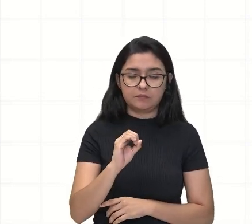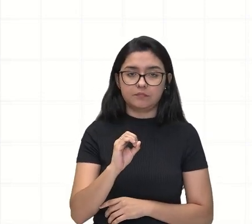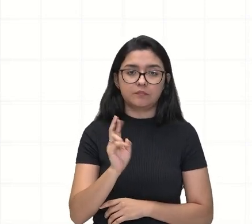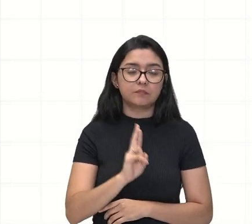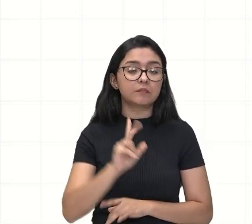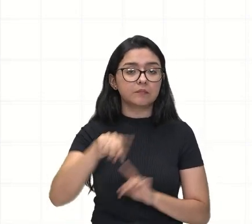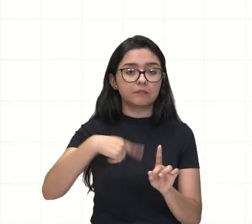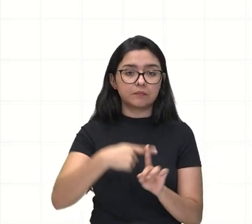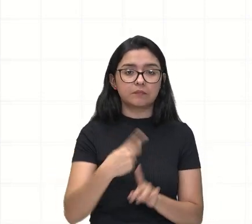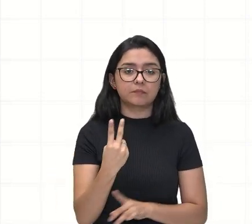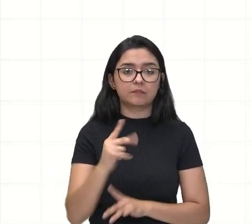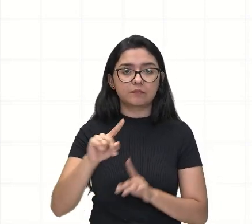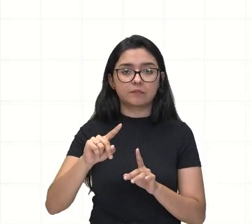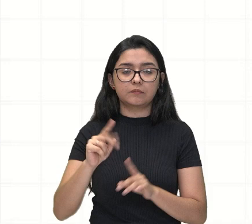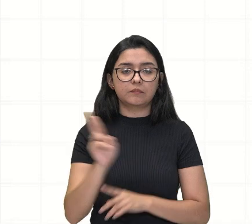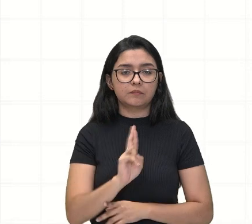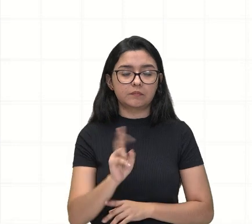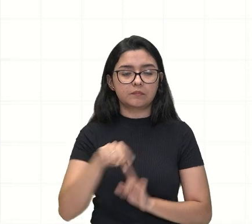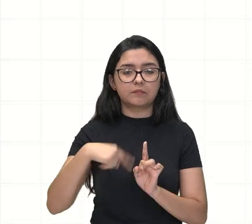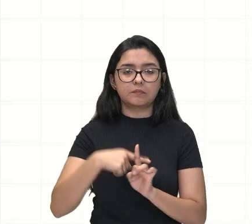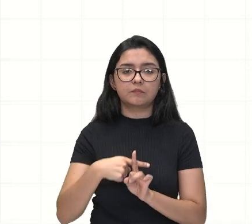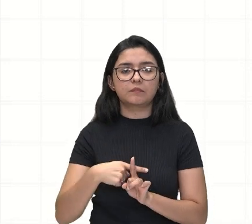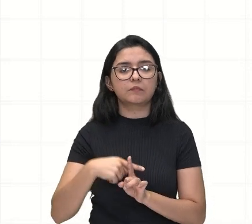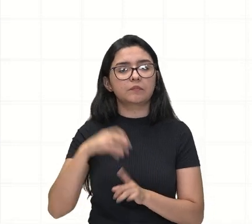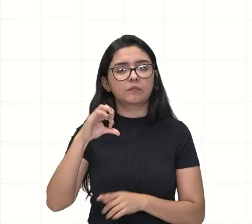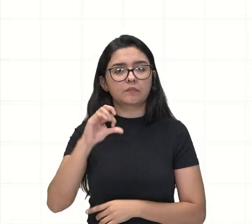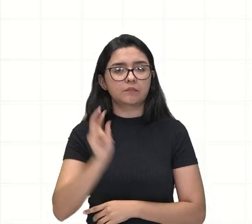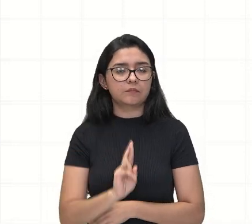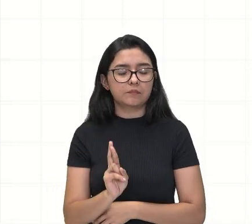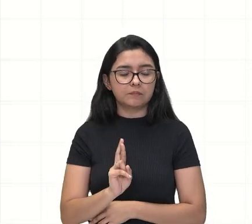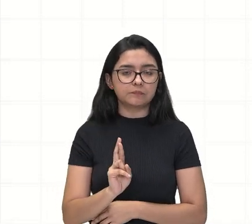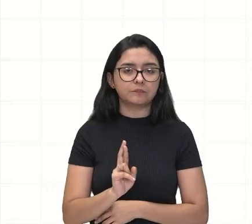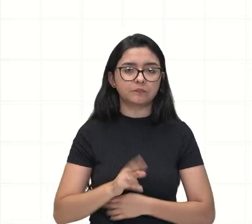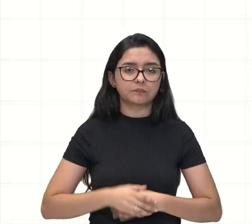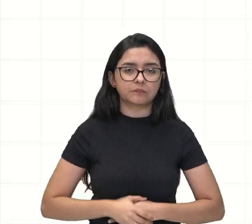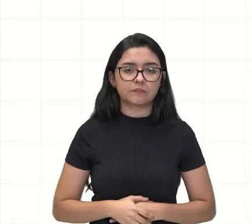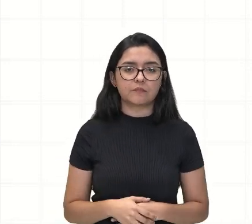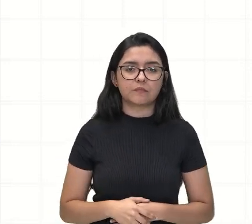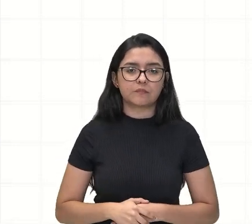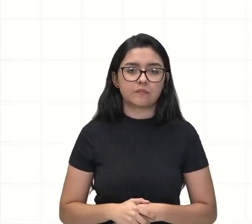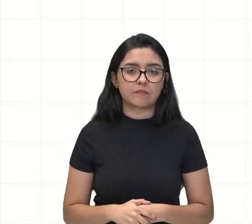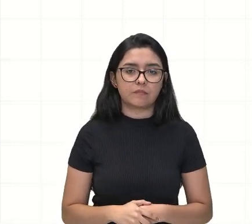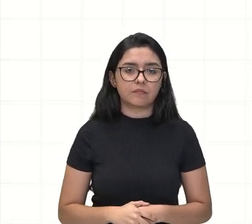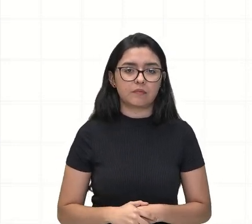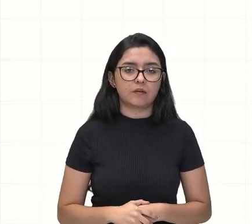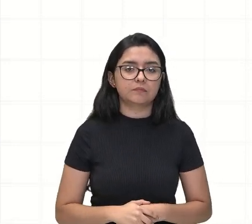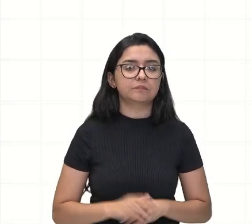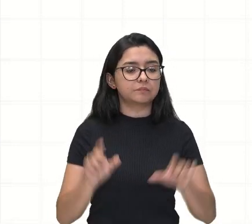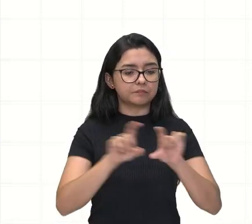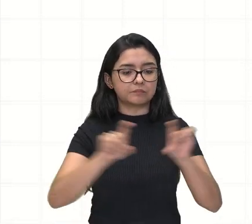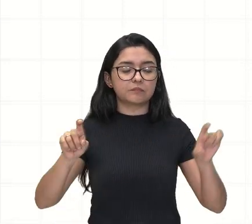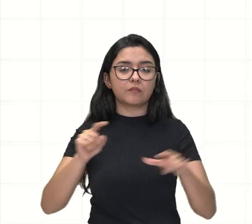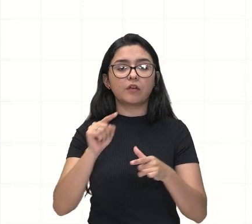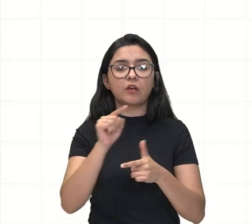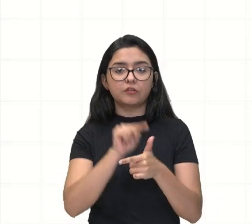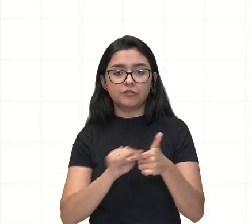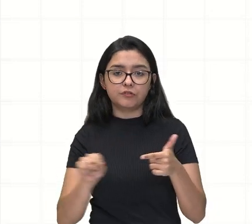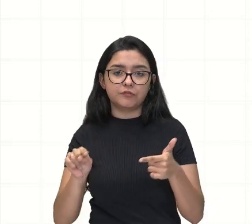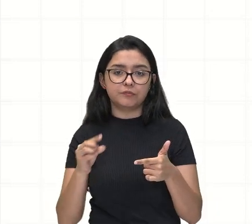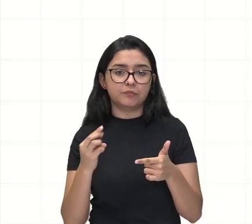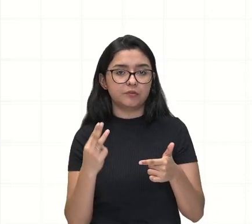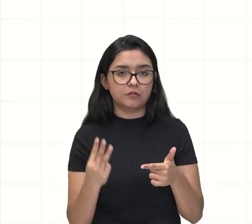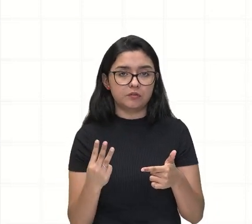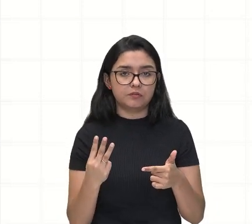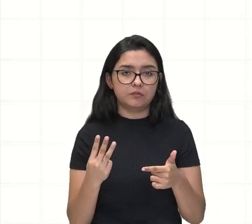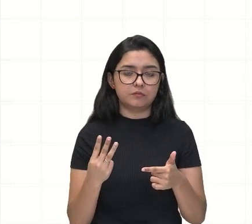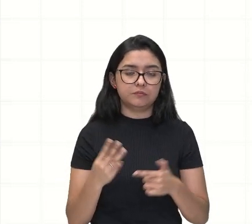mais R$2 mais R$9. E aí, esse valor que eles colocaram foi dividido